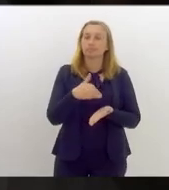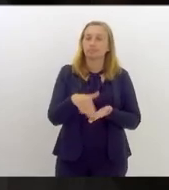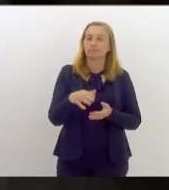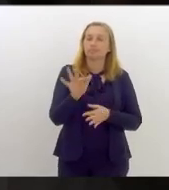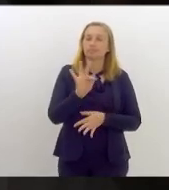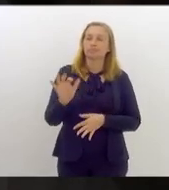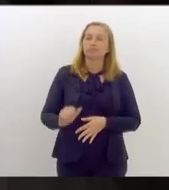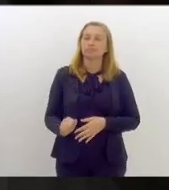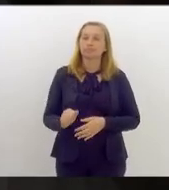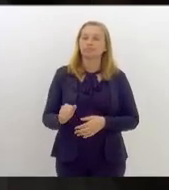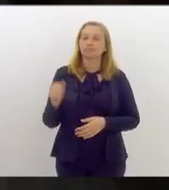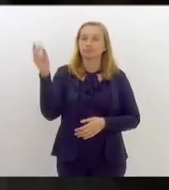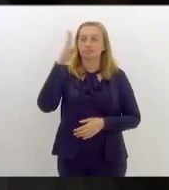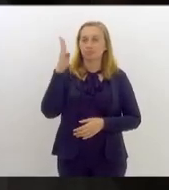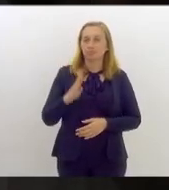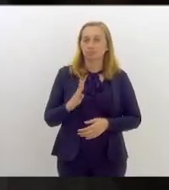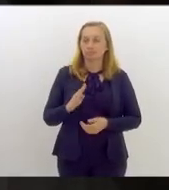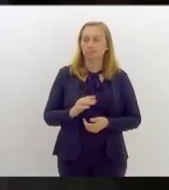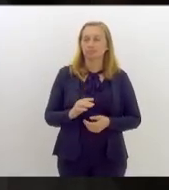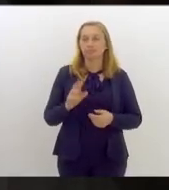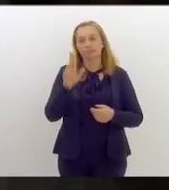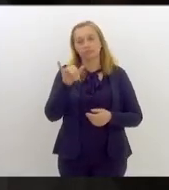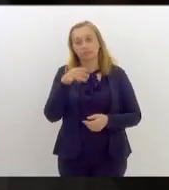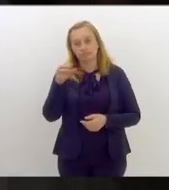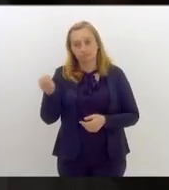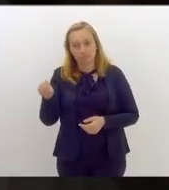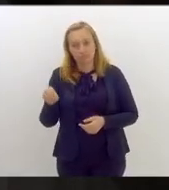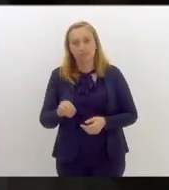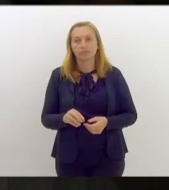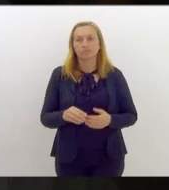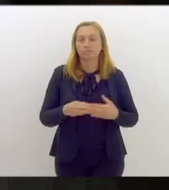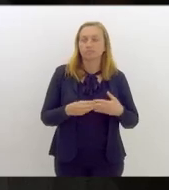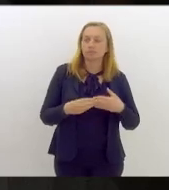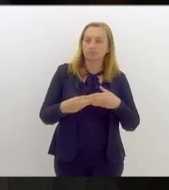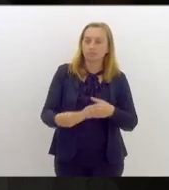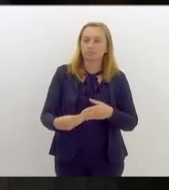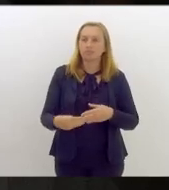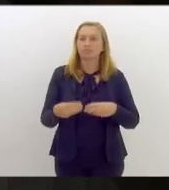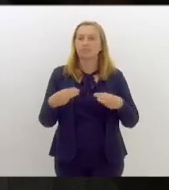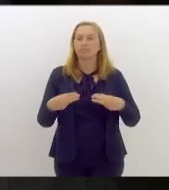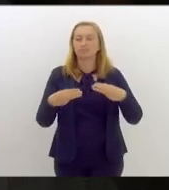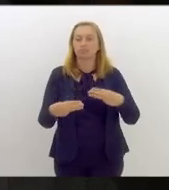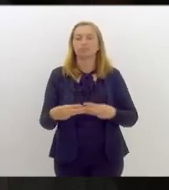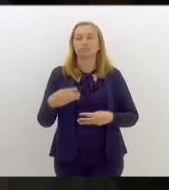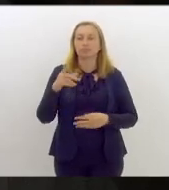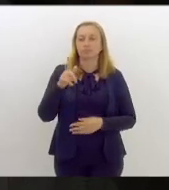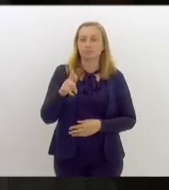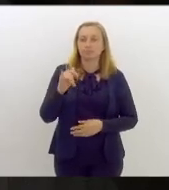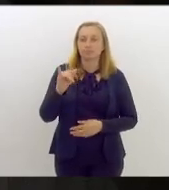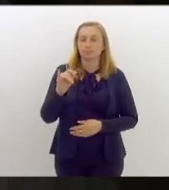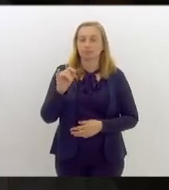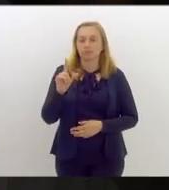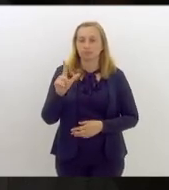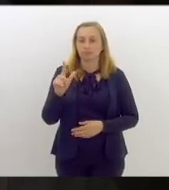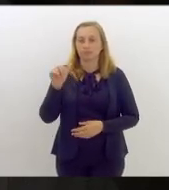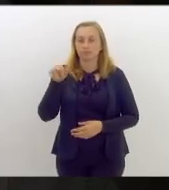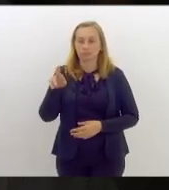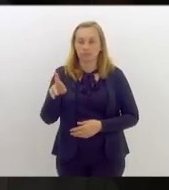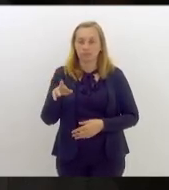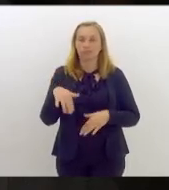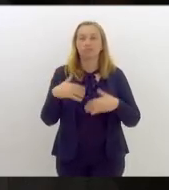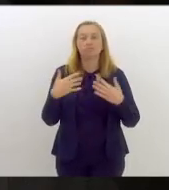Fazenda do Brasil, a União, sob a mediação do ministro Gilmar Mendes.